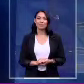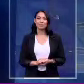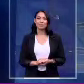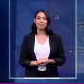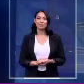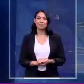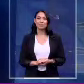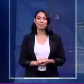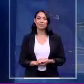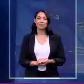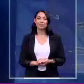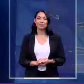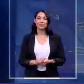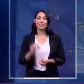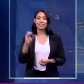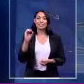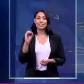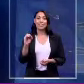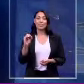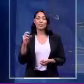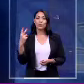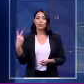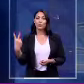bola, é 02.